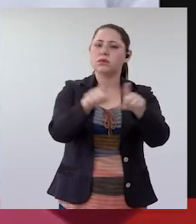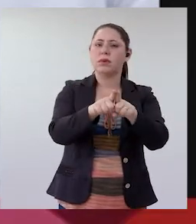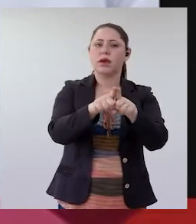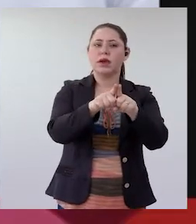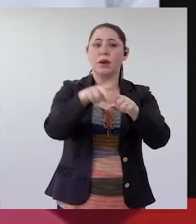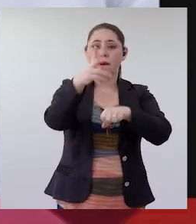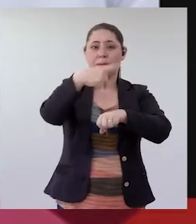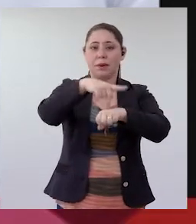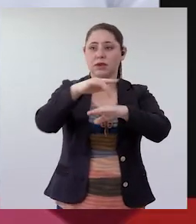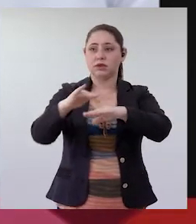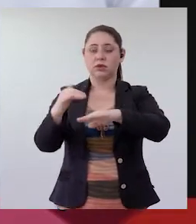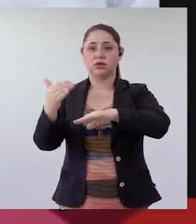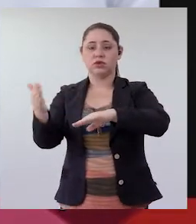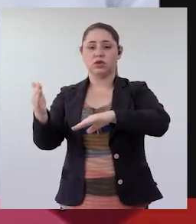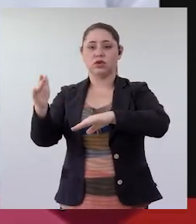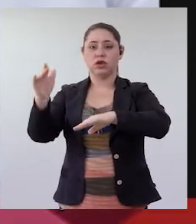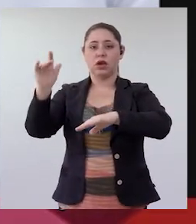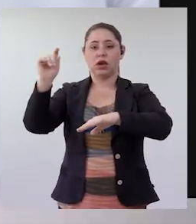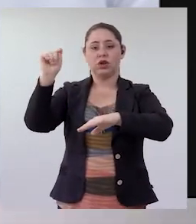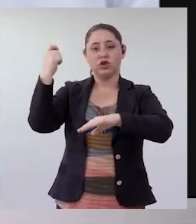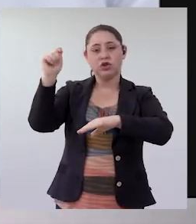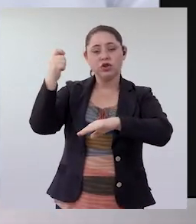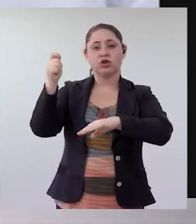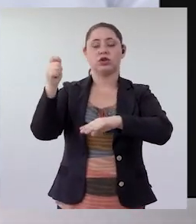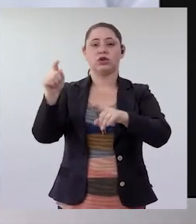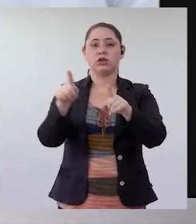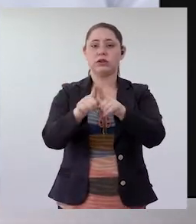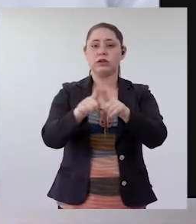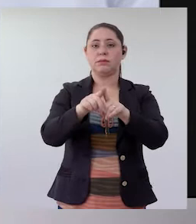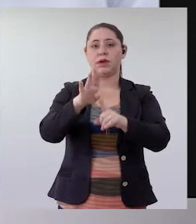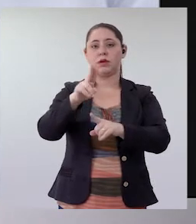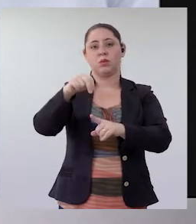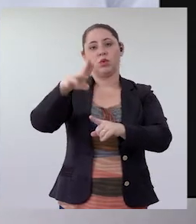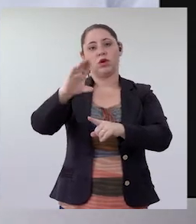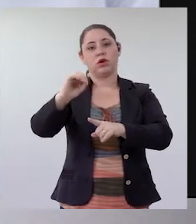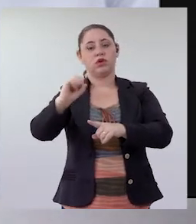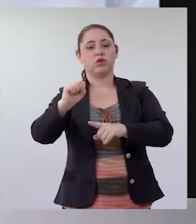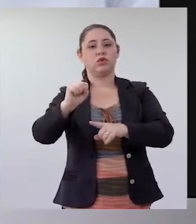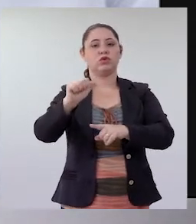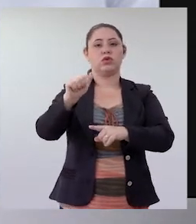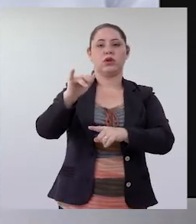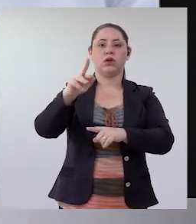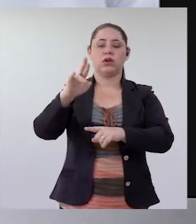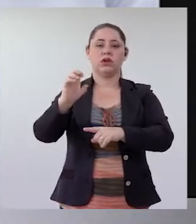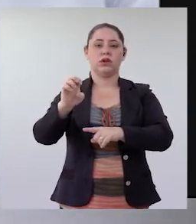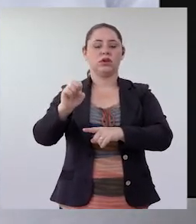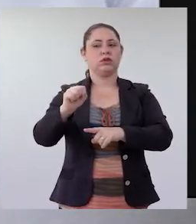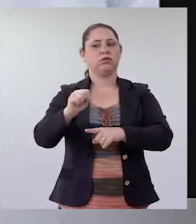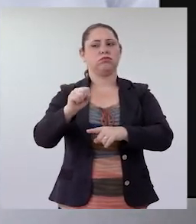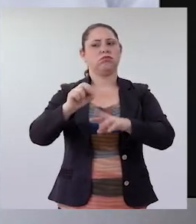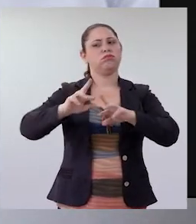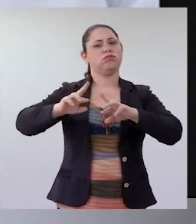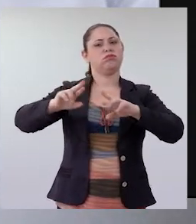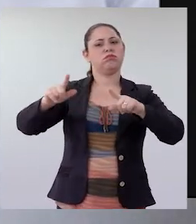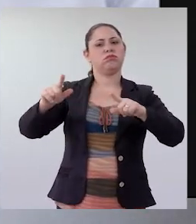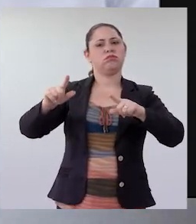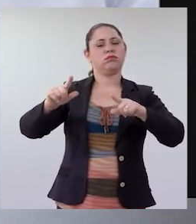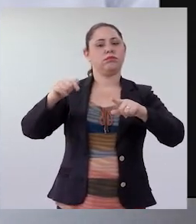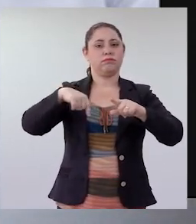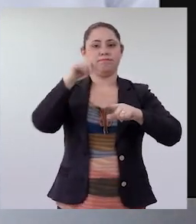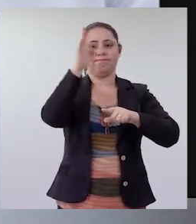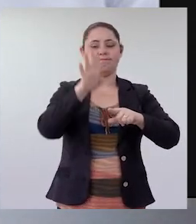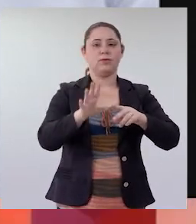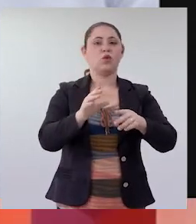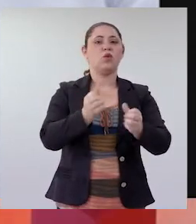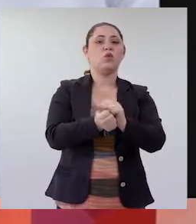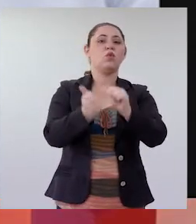um país vizinho ao nosso, a Argentina, Buenos Aires também tiveram uma restrição muito grande, não foi bem assim por aqui, mas como é que foi a